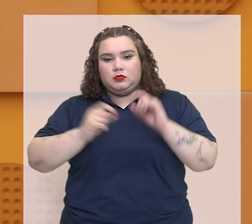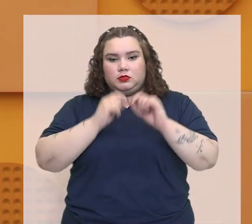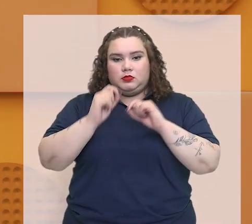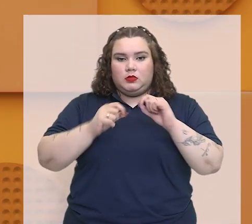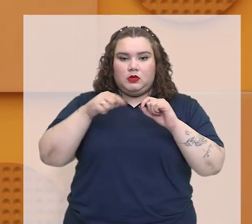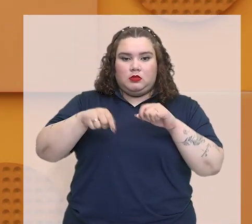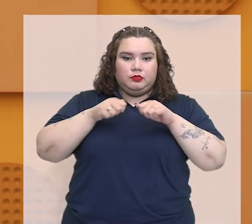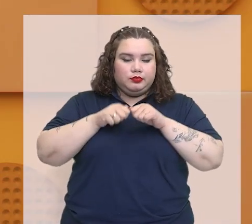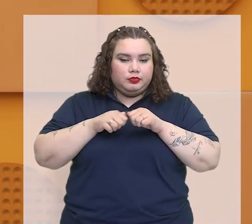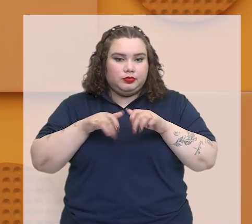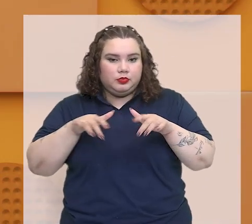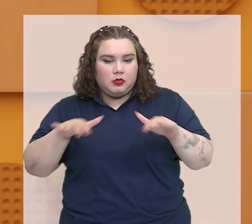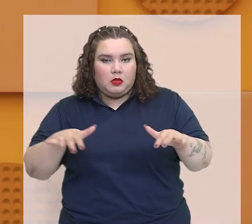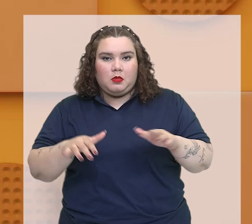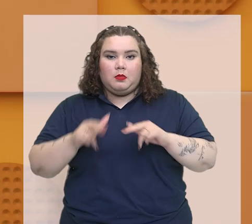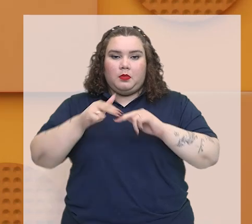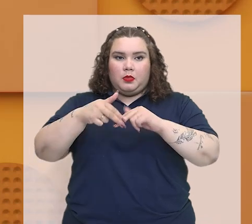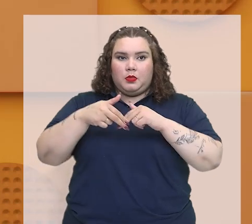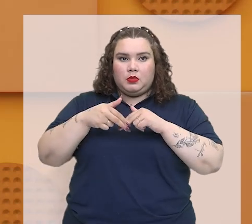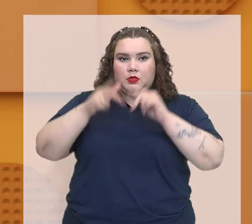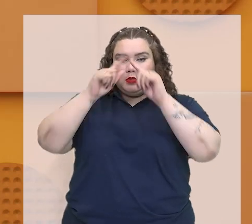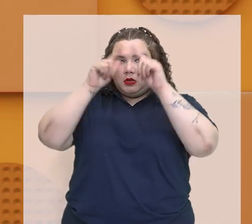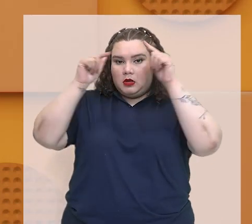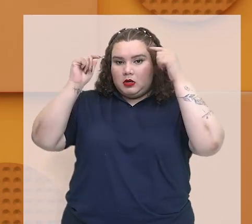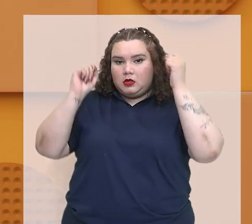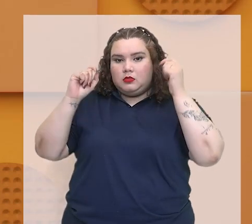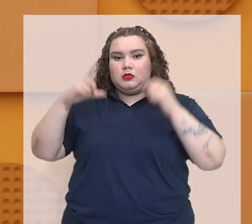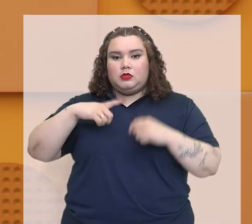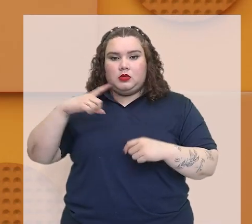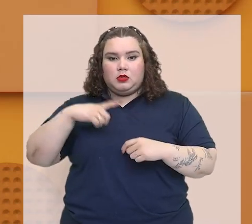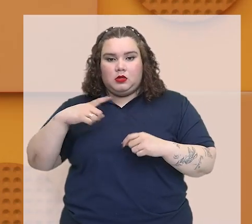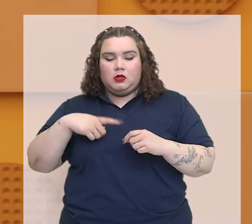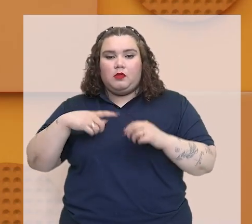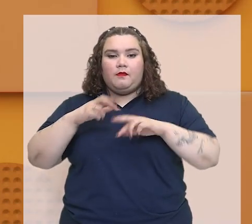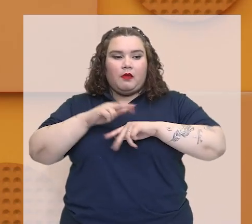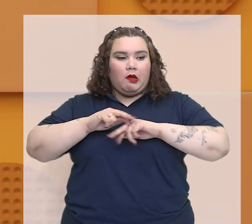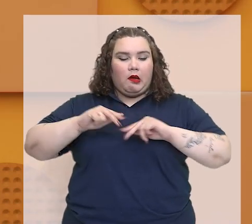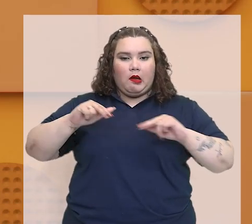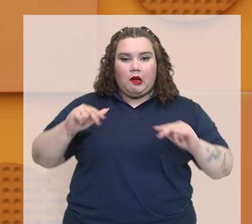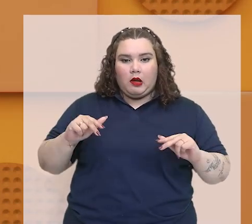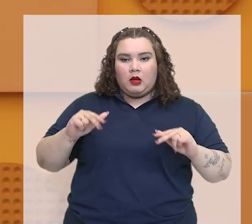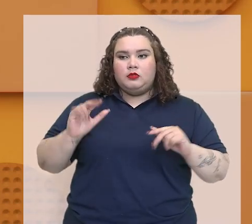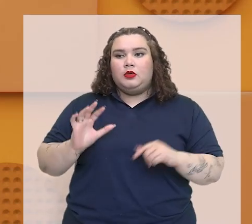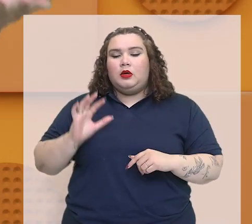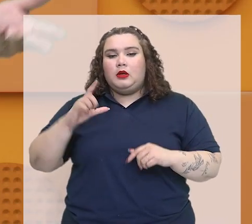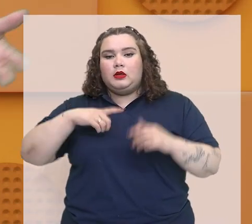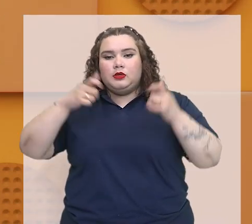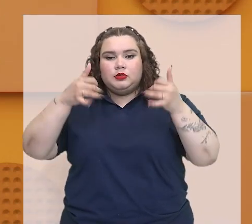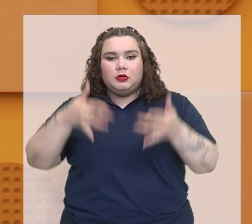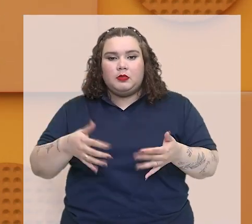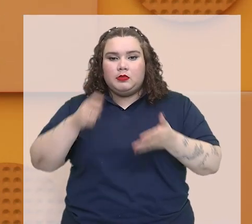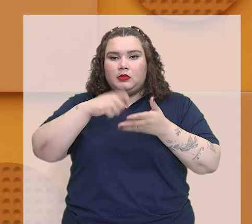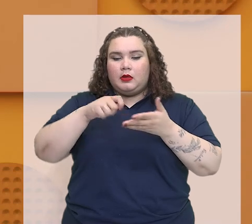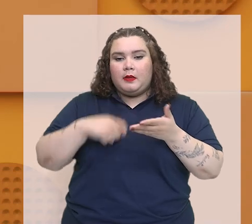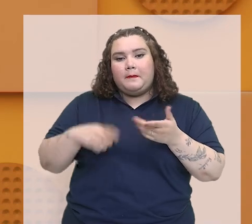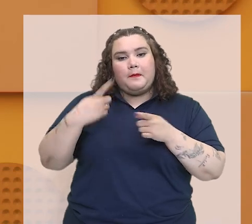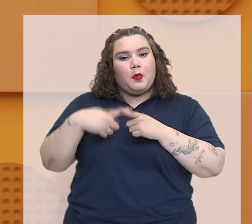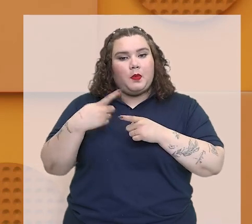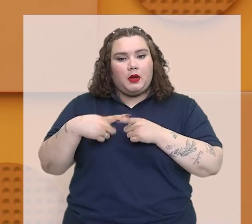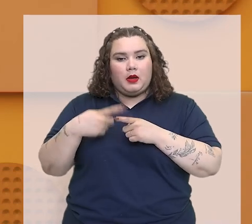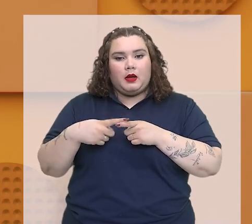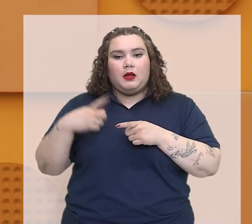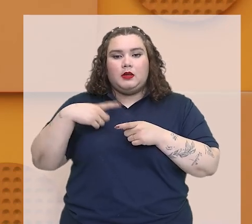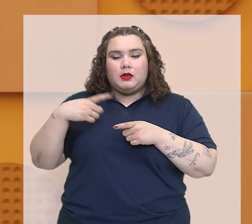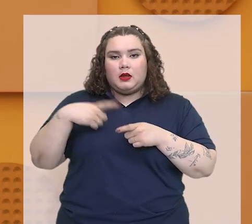Essa difusão. Por isso que os gregos, eles deixaram muitos relatos, inclusive de outras civilizações. Por quê?